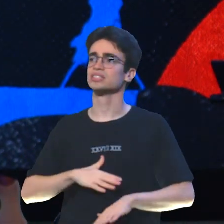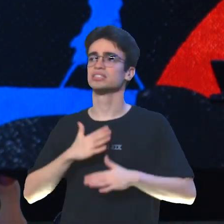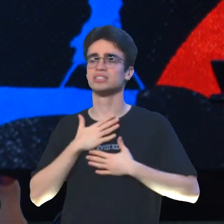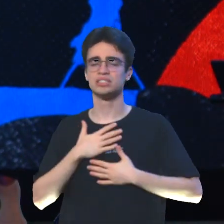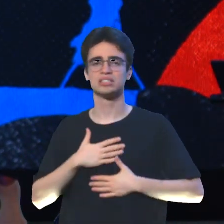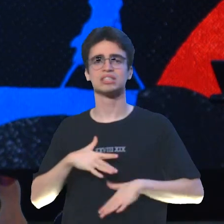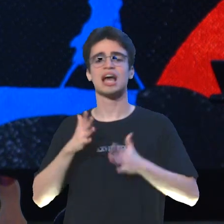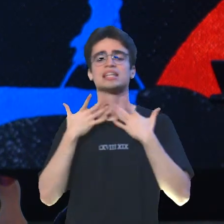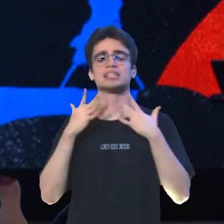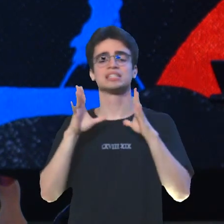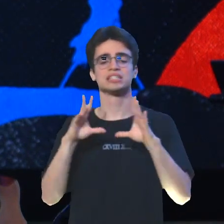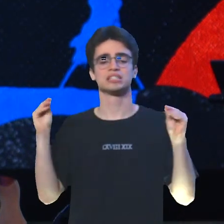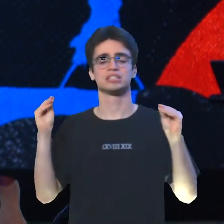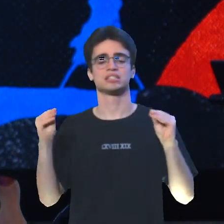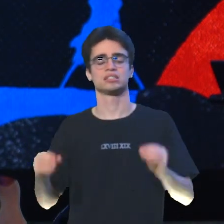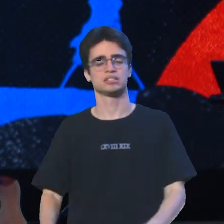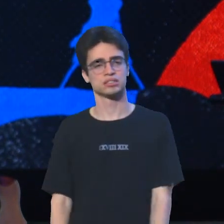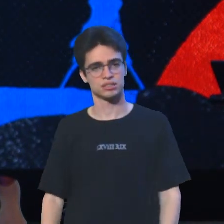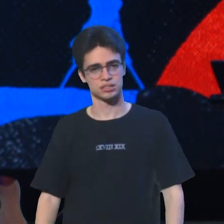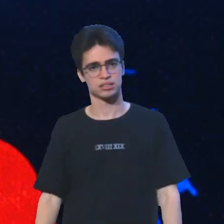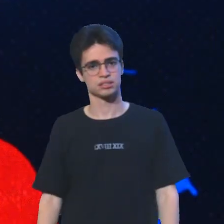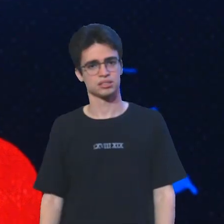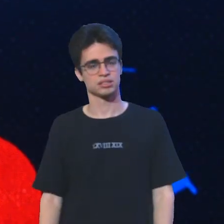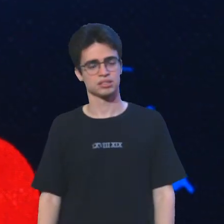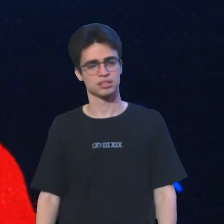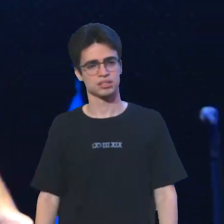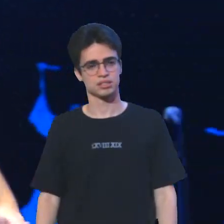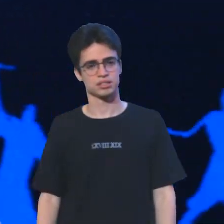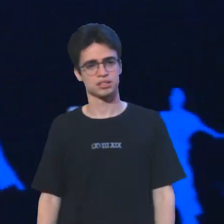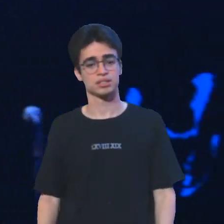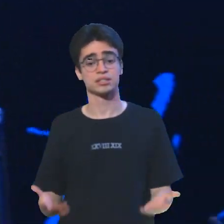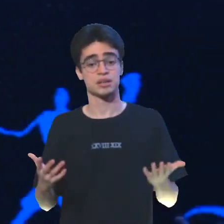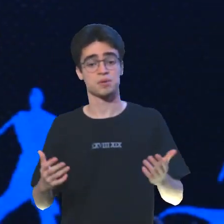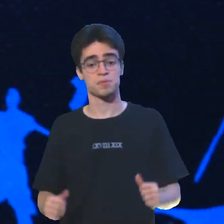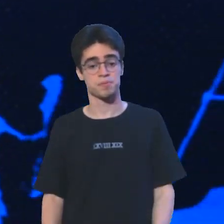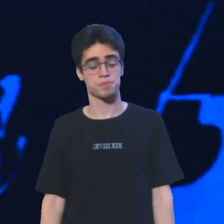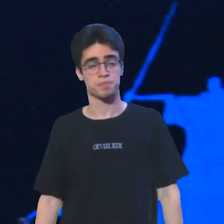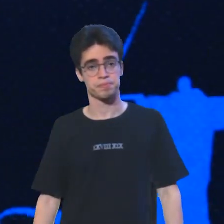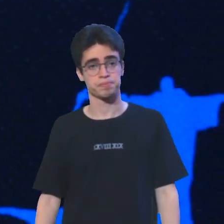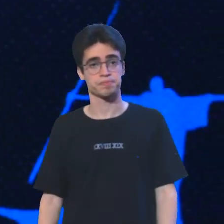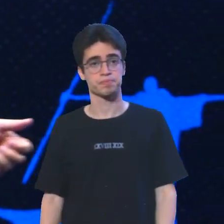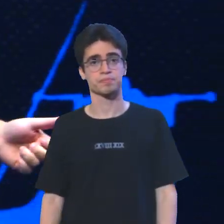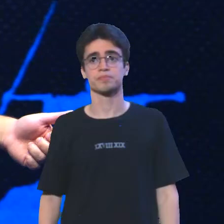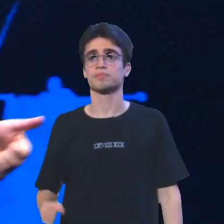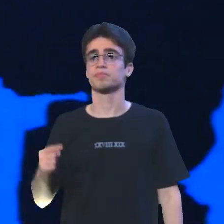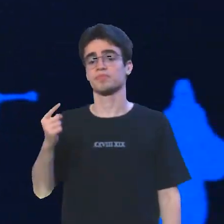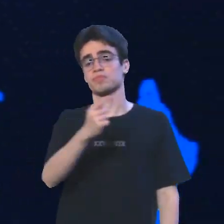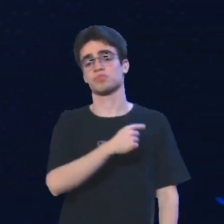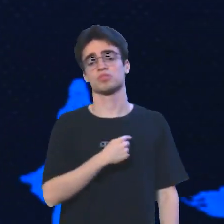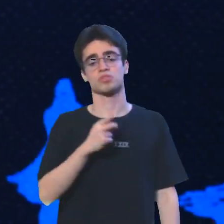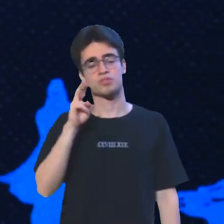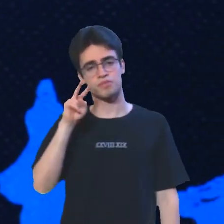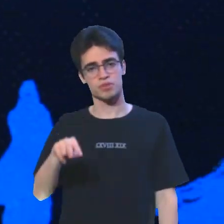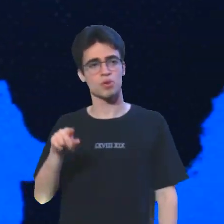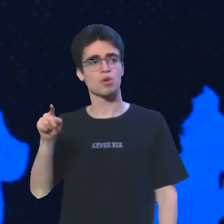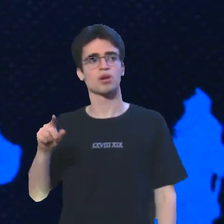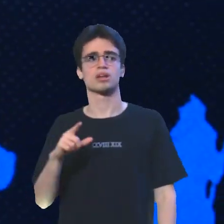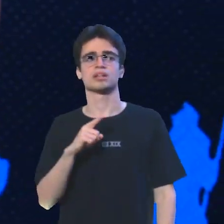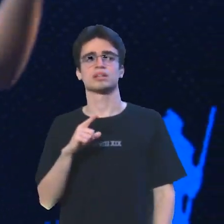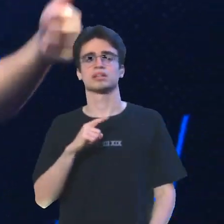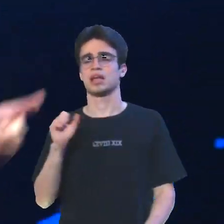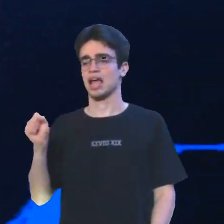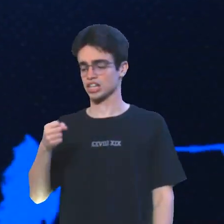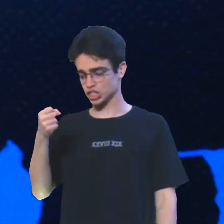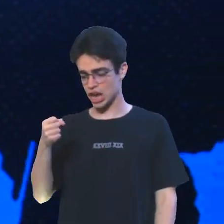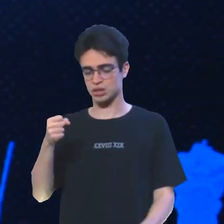saciasse a sede do seu povo. Gente, A gente viu aqui que o cajado de Moisés se transformou